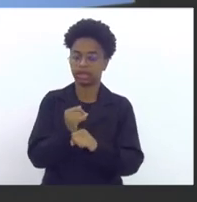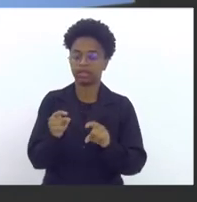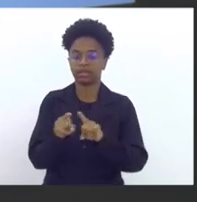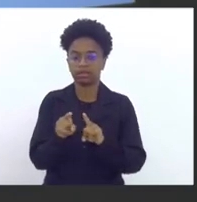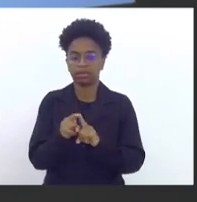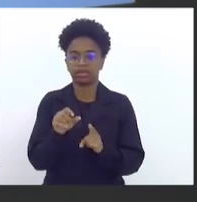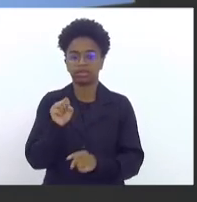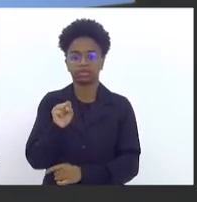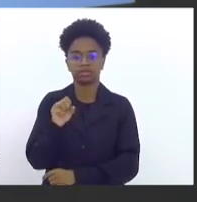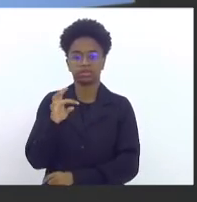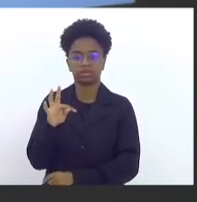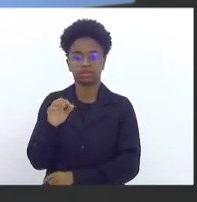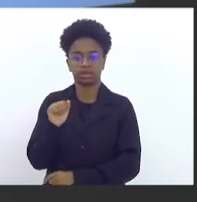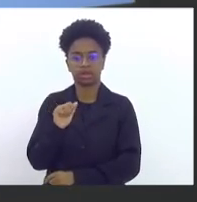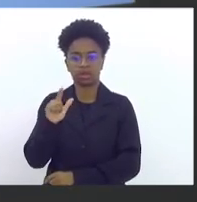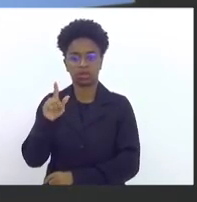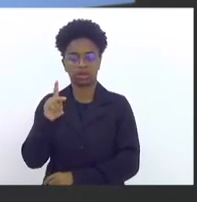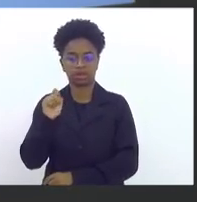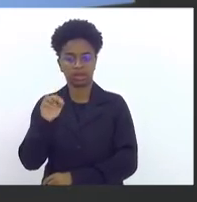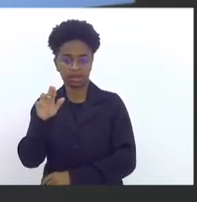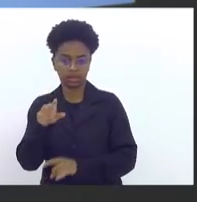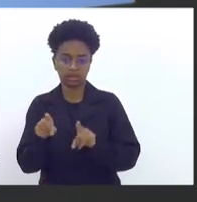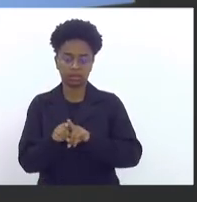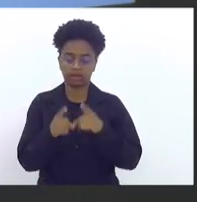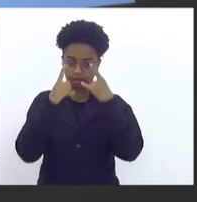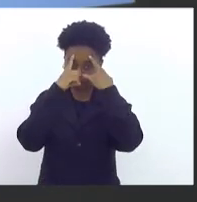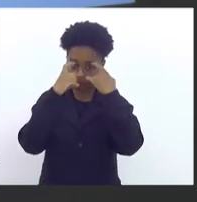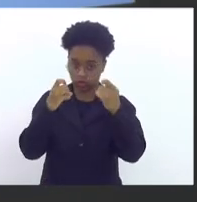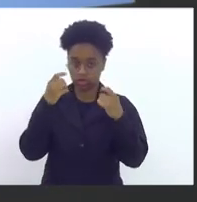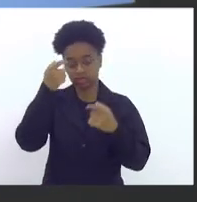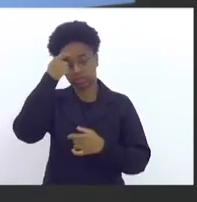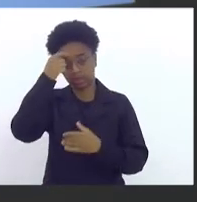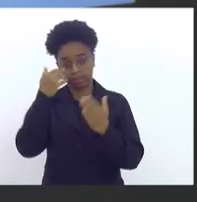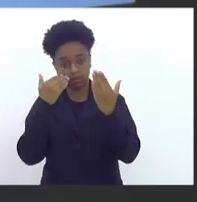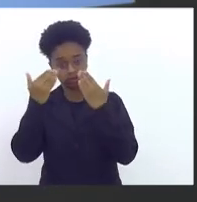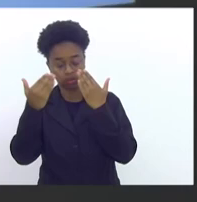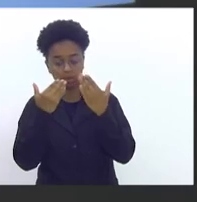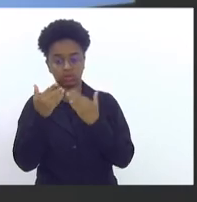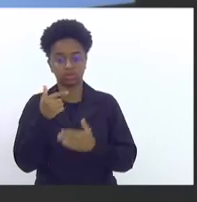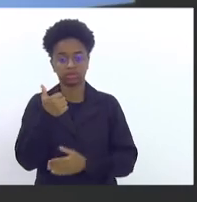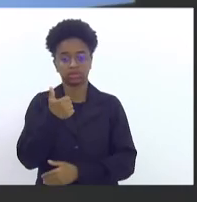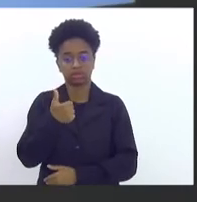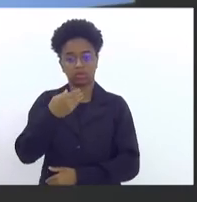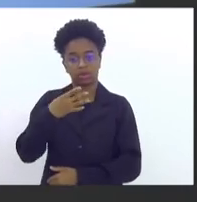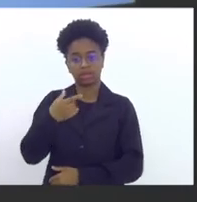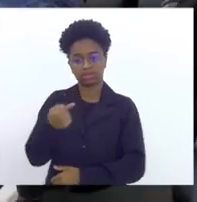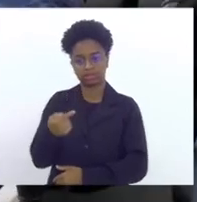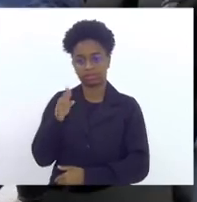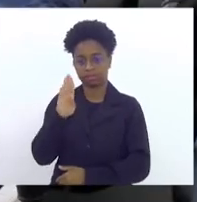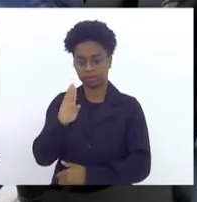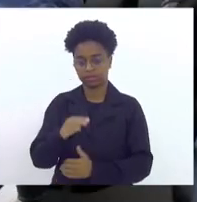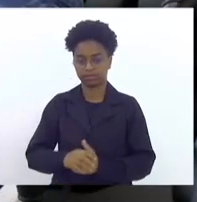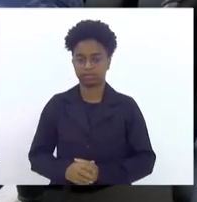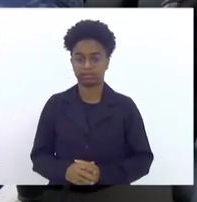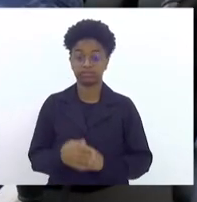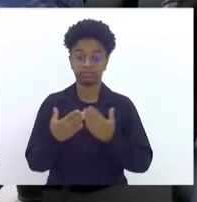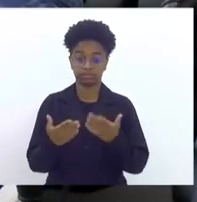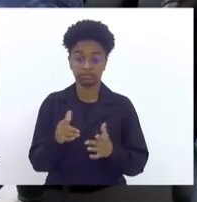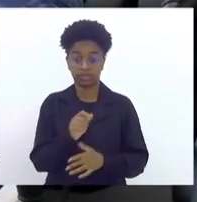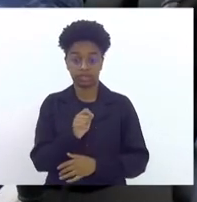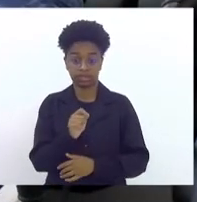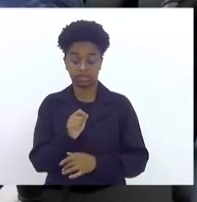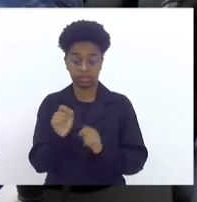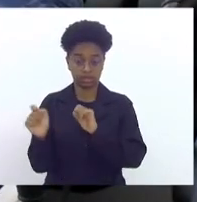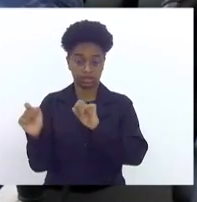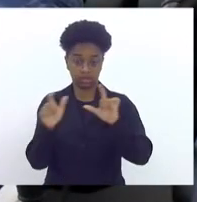estoque do 147a e da violência psicológica do artigo 147 B por sinal é o próximo o slide por favor